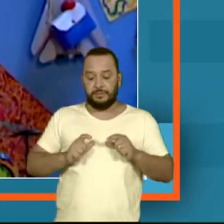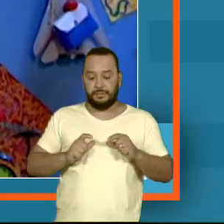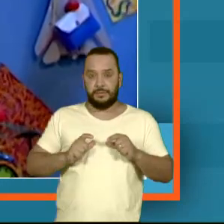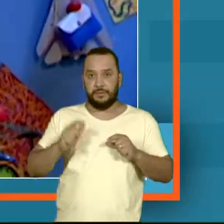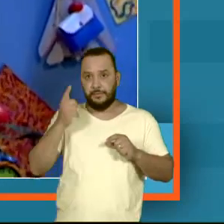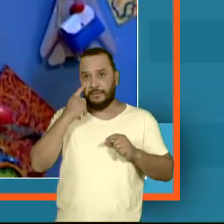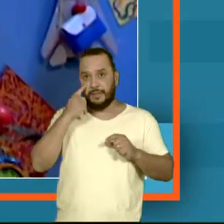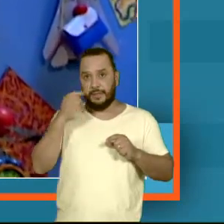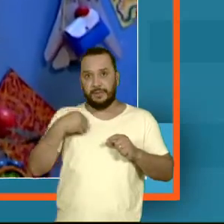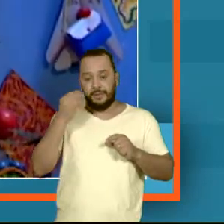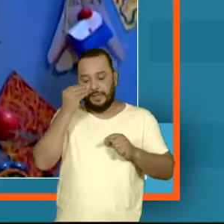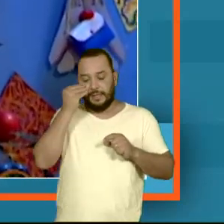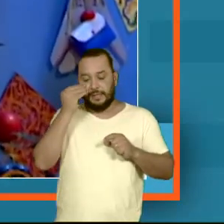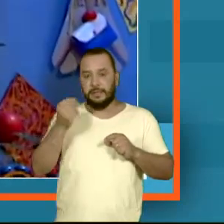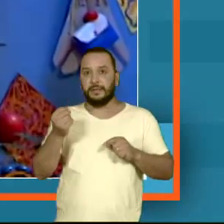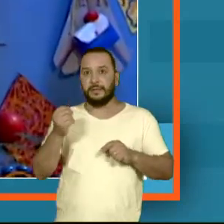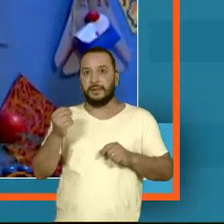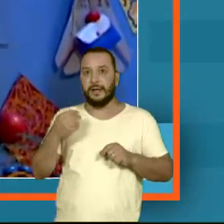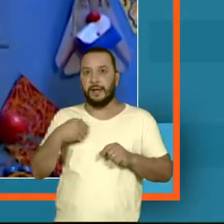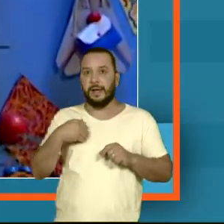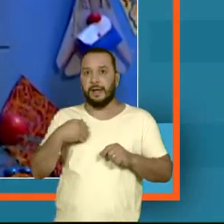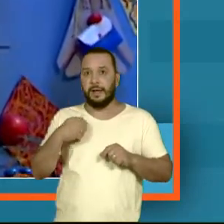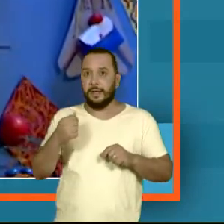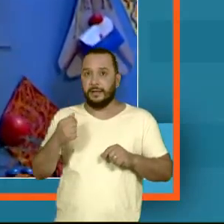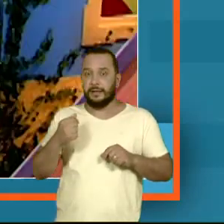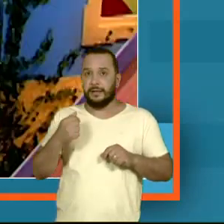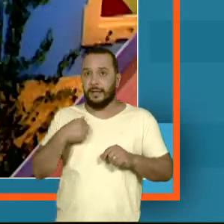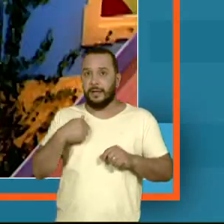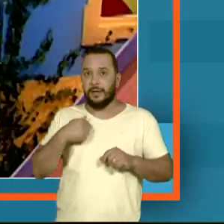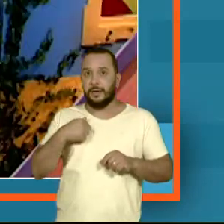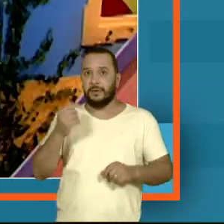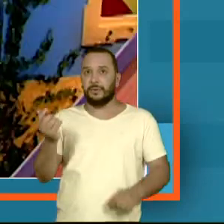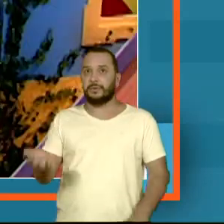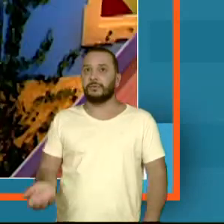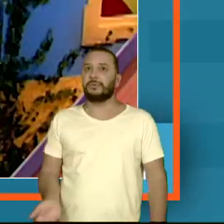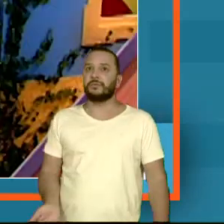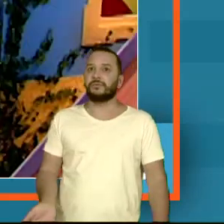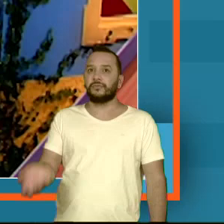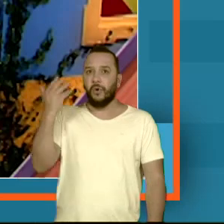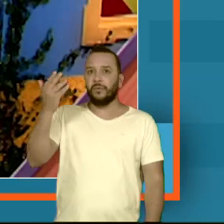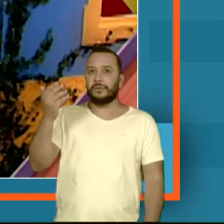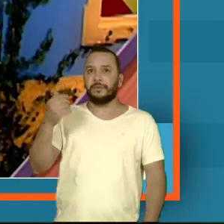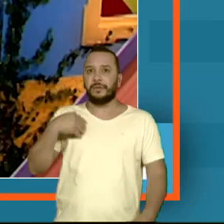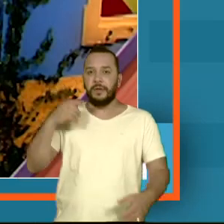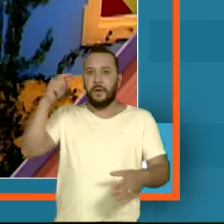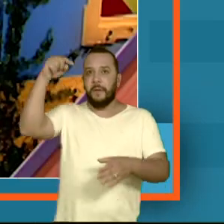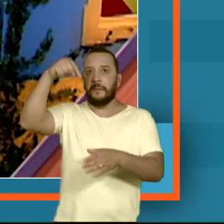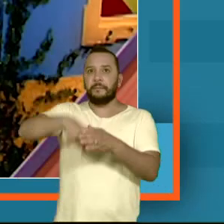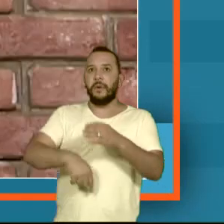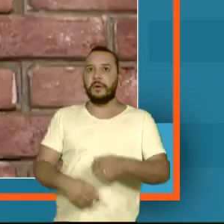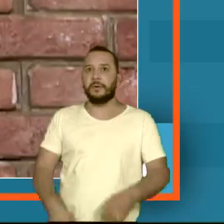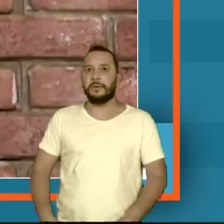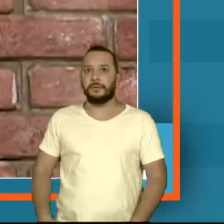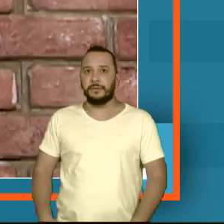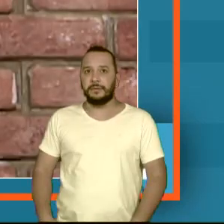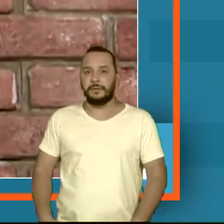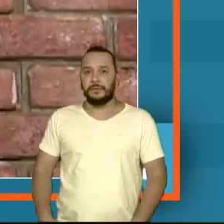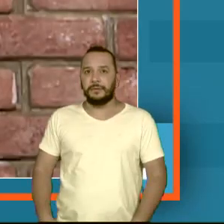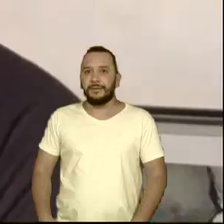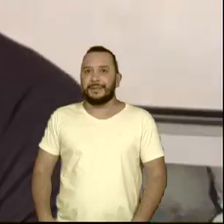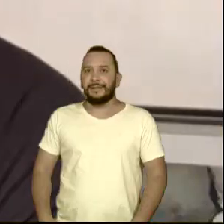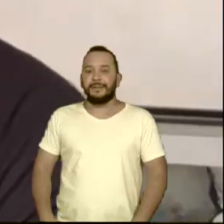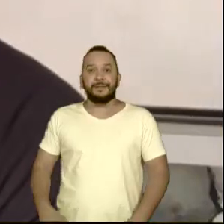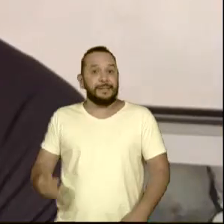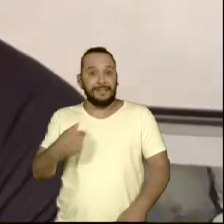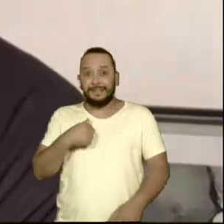geral, tentando acertar. Eu jogo e acerto, tá? Cara, o Garibaldo comemorando essa sexta é a coisa mais